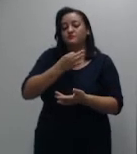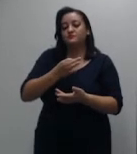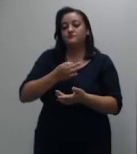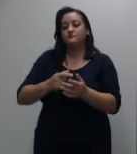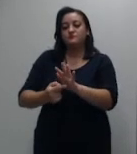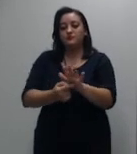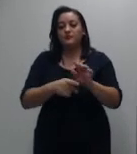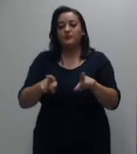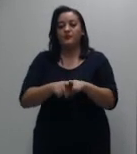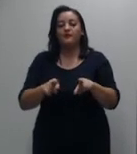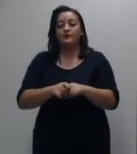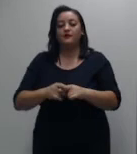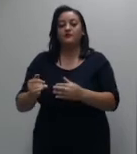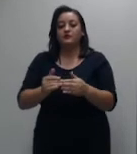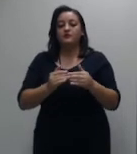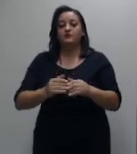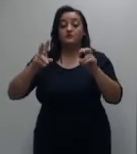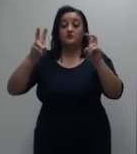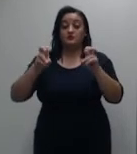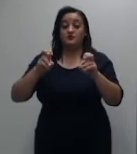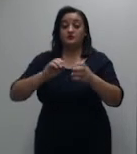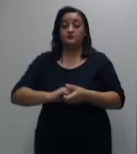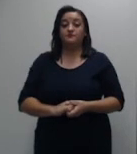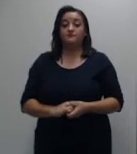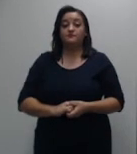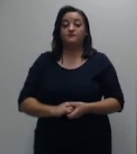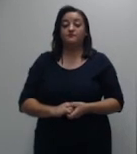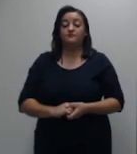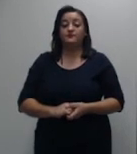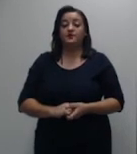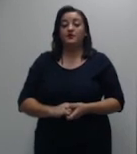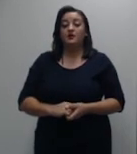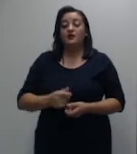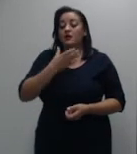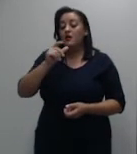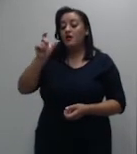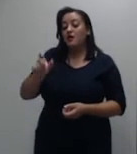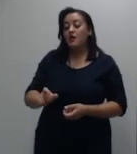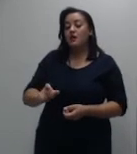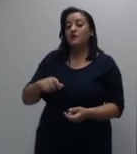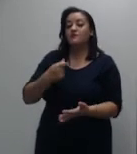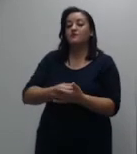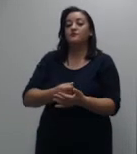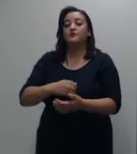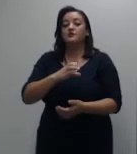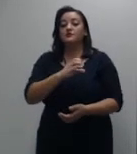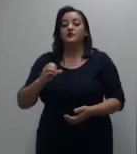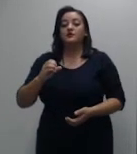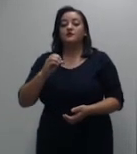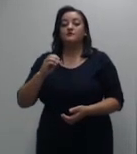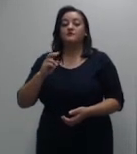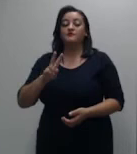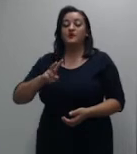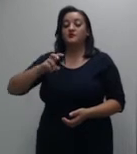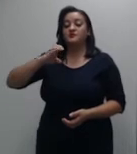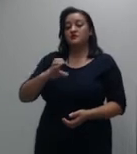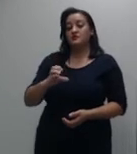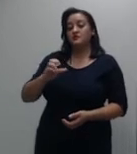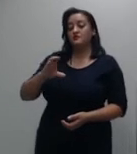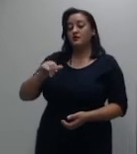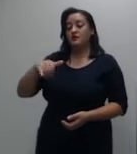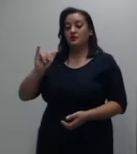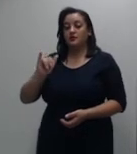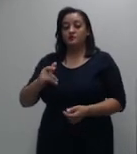seguintes comandos abrir o Neymar foi e se vc sair sobre os termos que ele